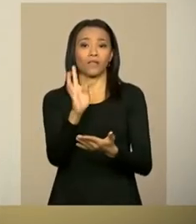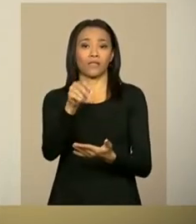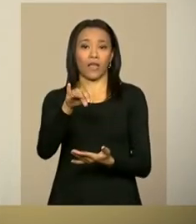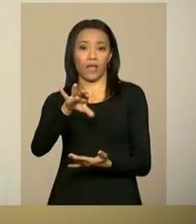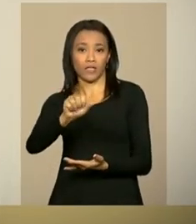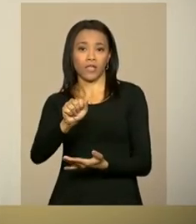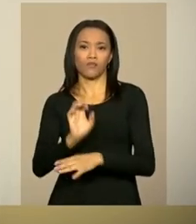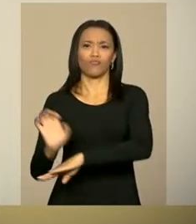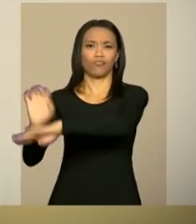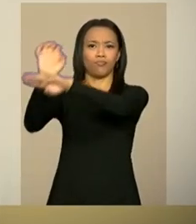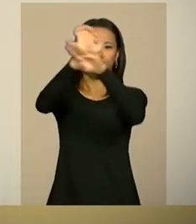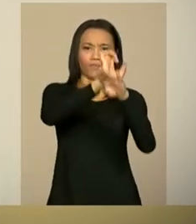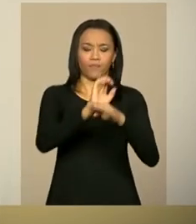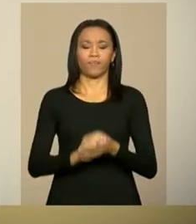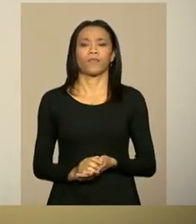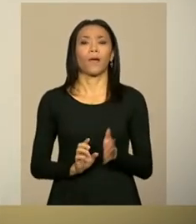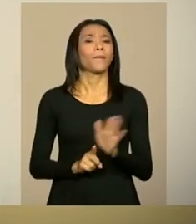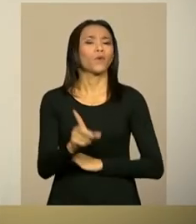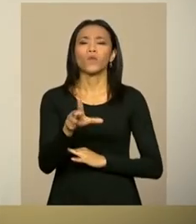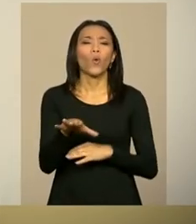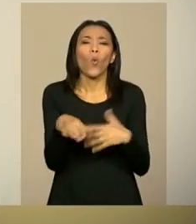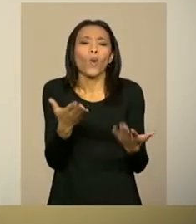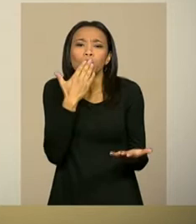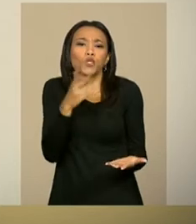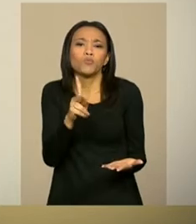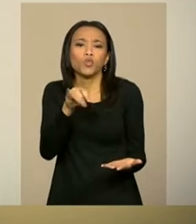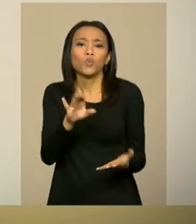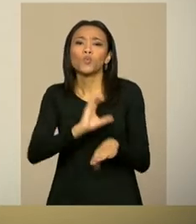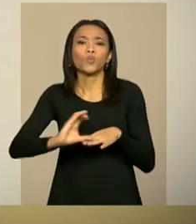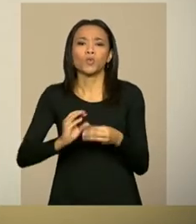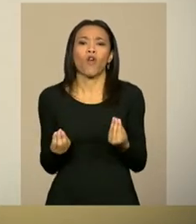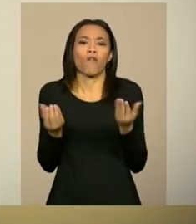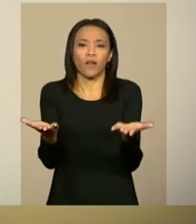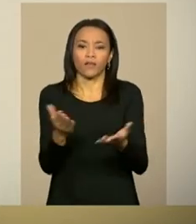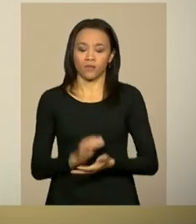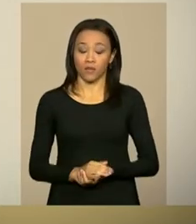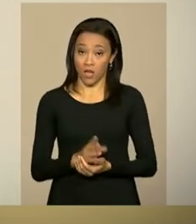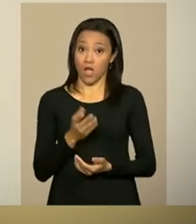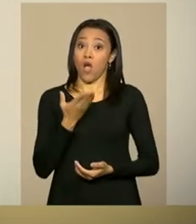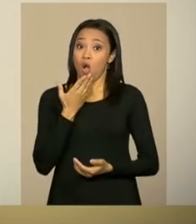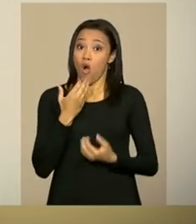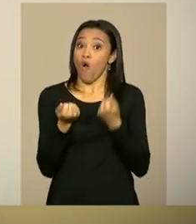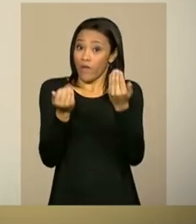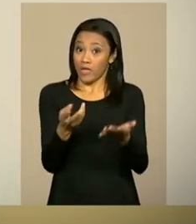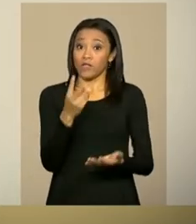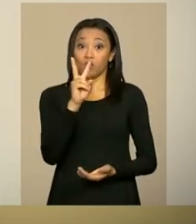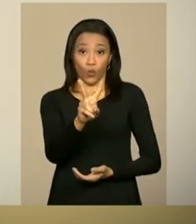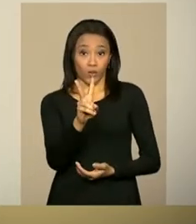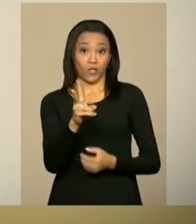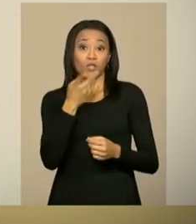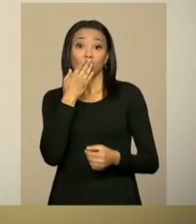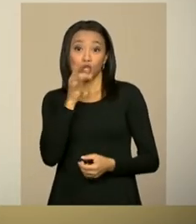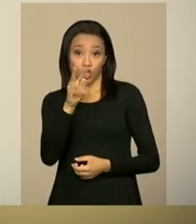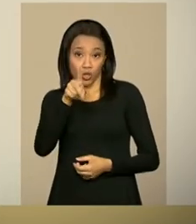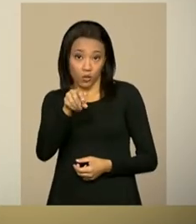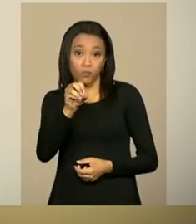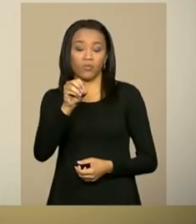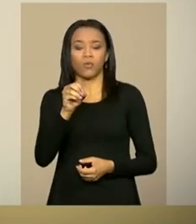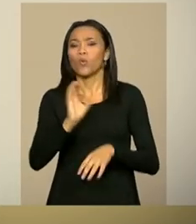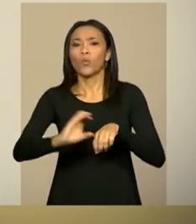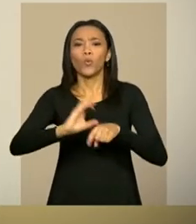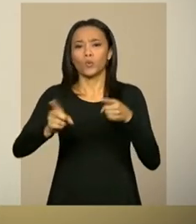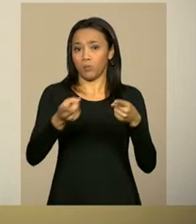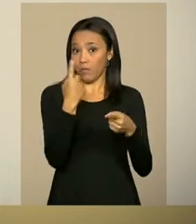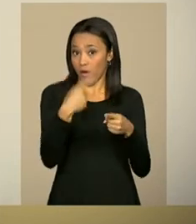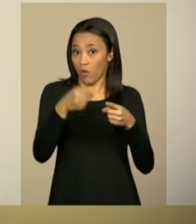estaduais Presidente a Que tipo de cursos o Pronatec oferece Oferece dois tipos de curso o primeiro curso são os